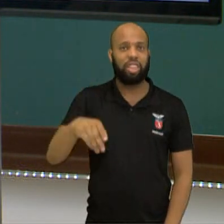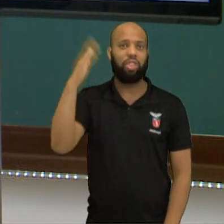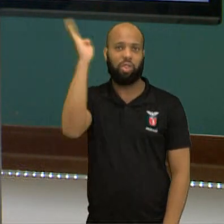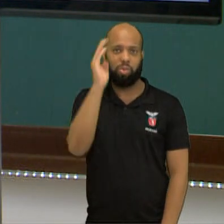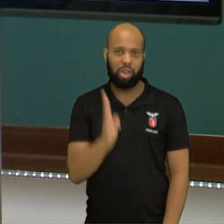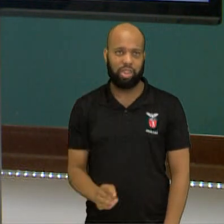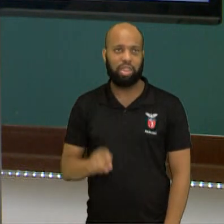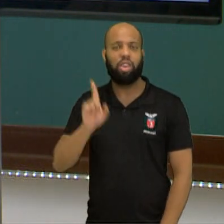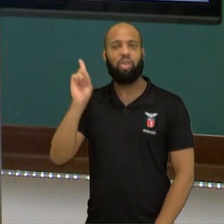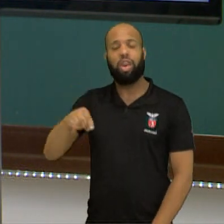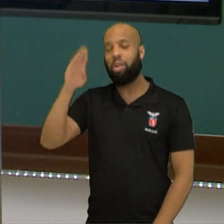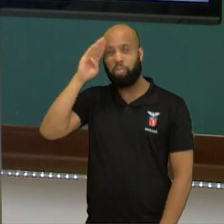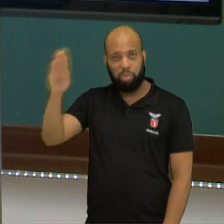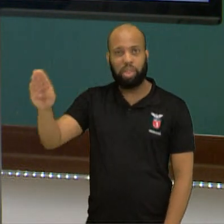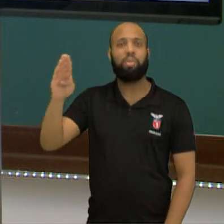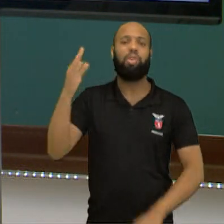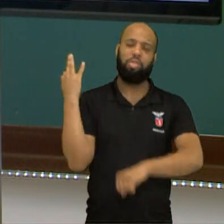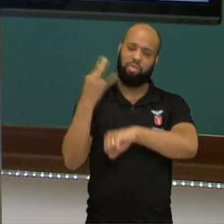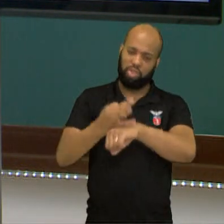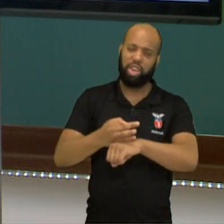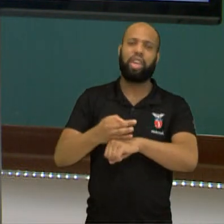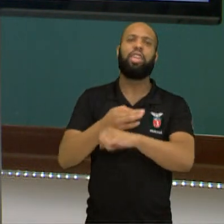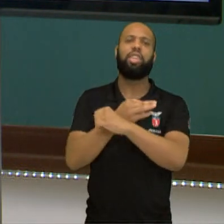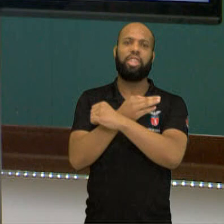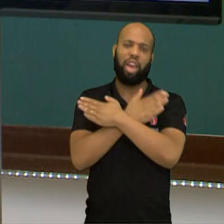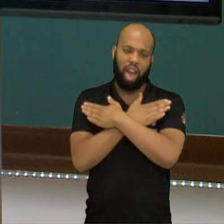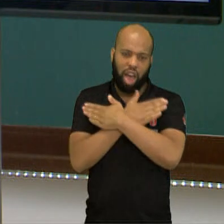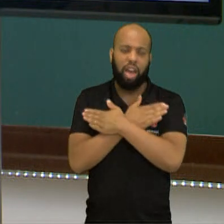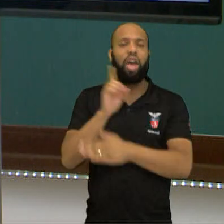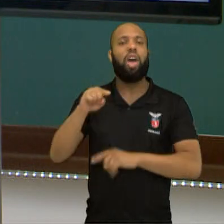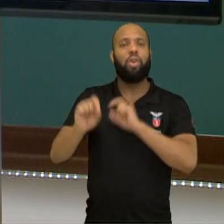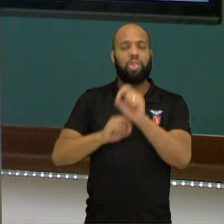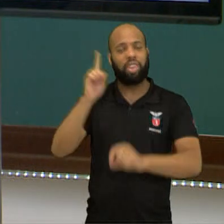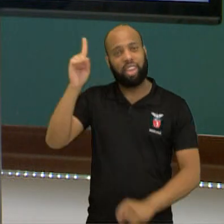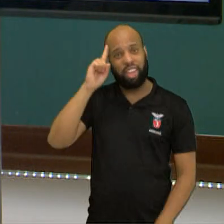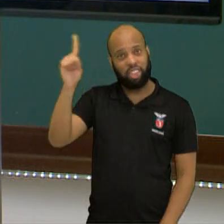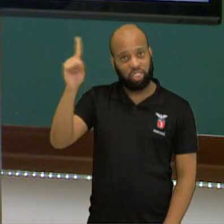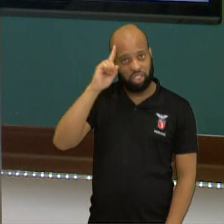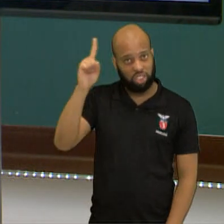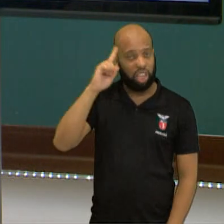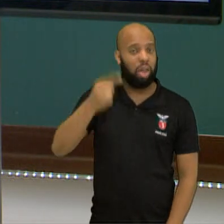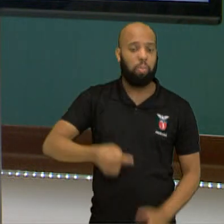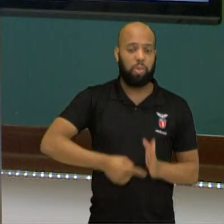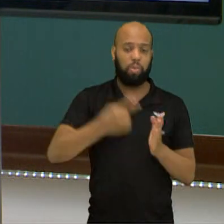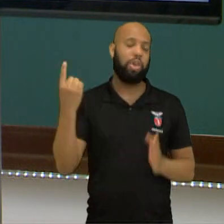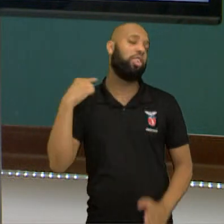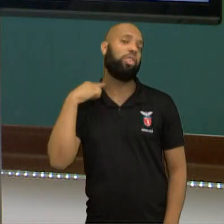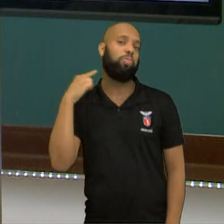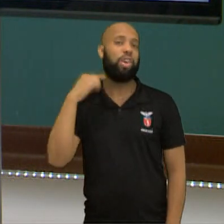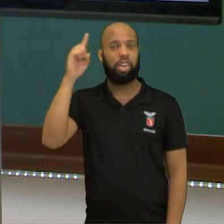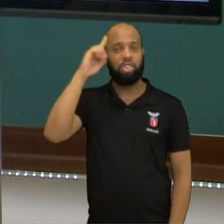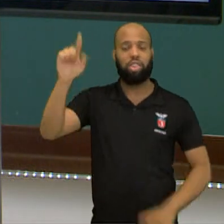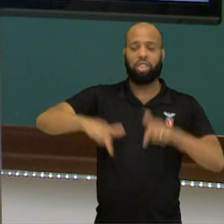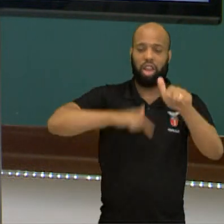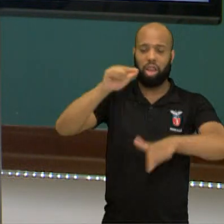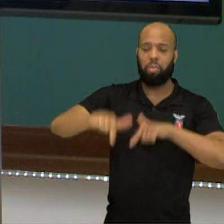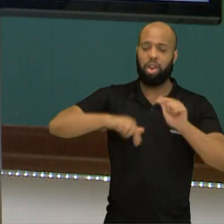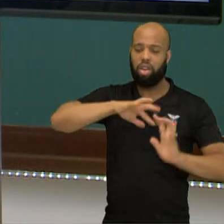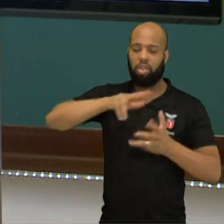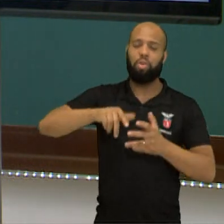país. O principal feriado. O 1º de maio, Dia do Trabalhador, o país parava para celebrar